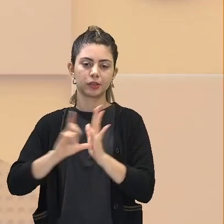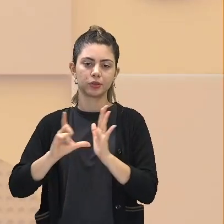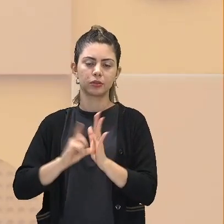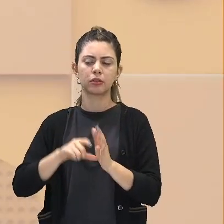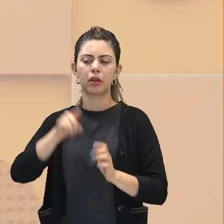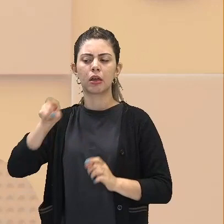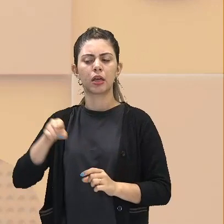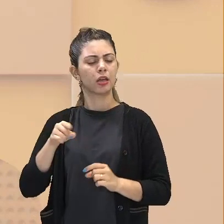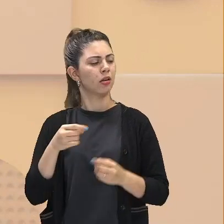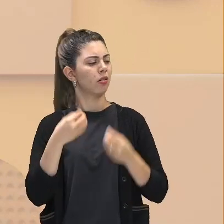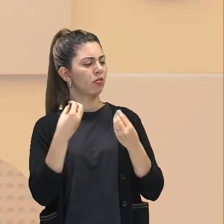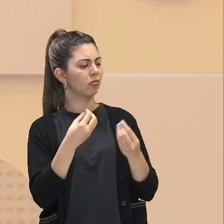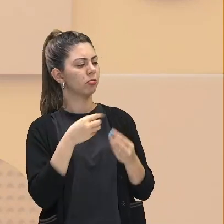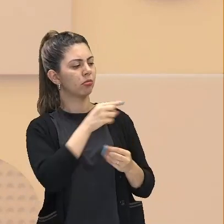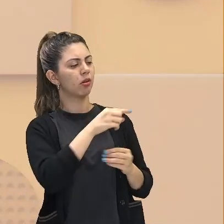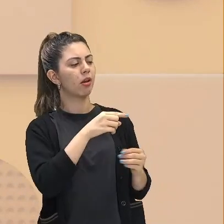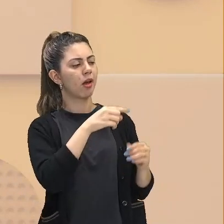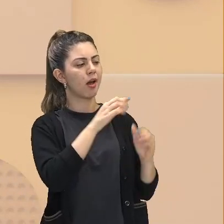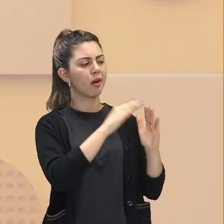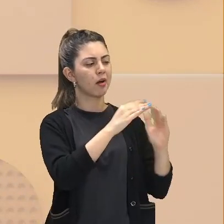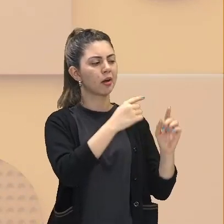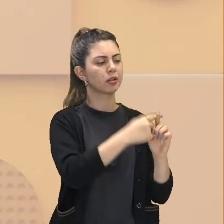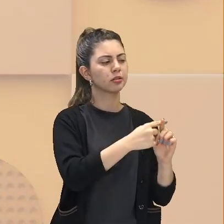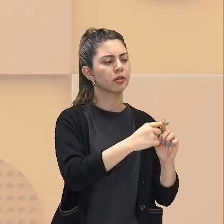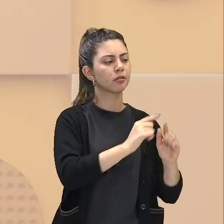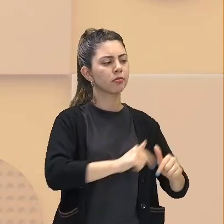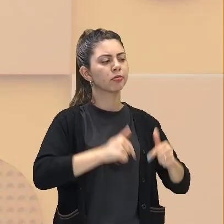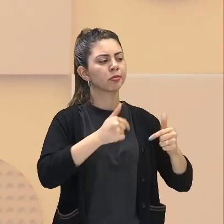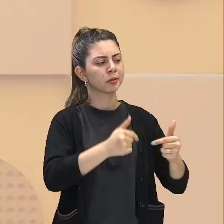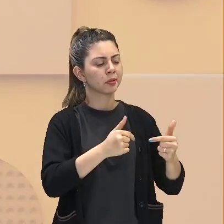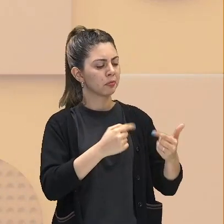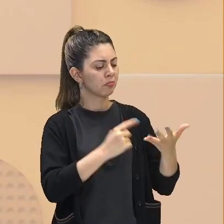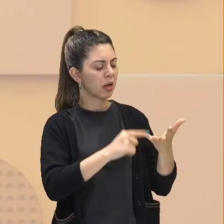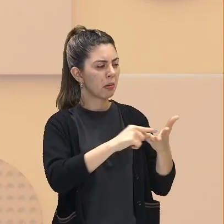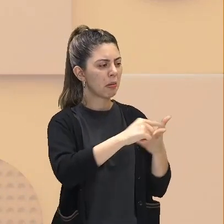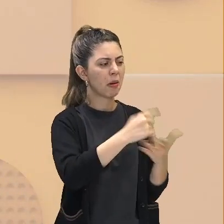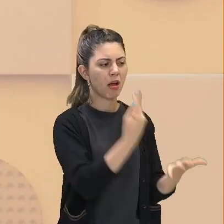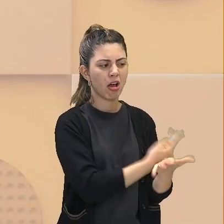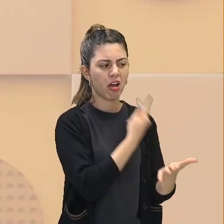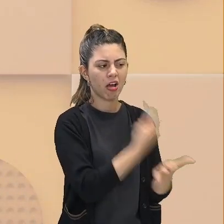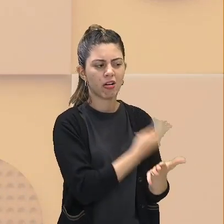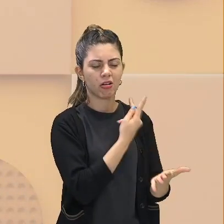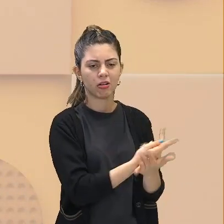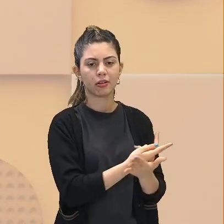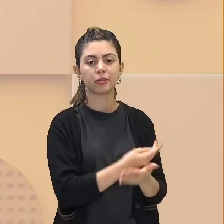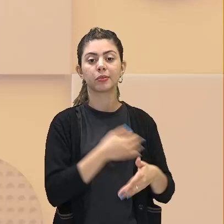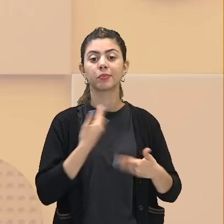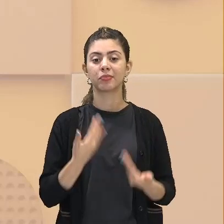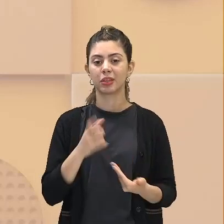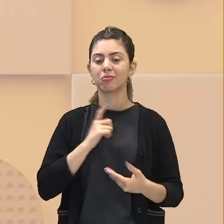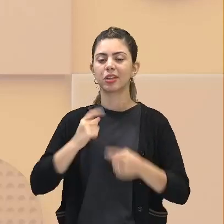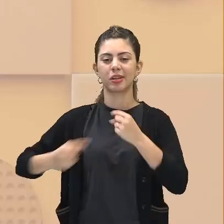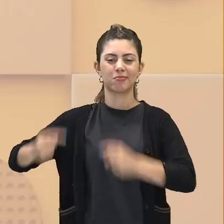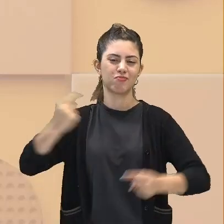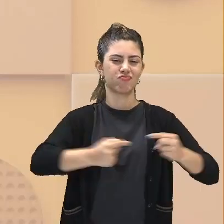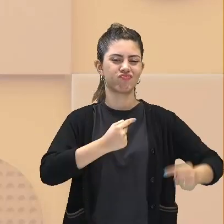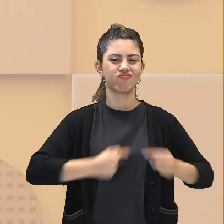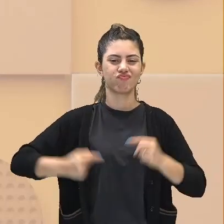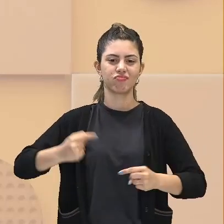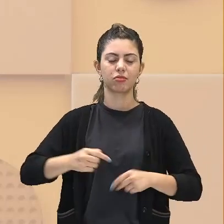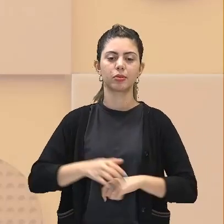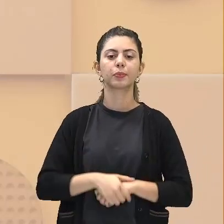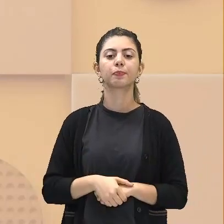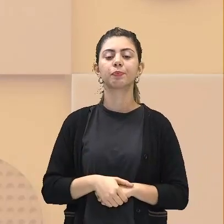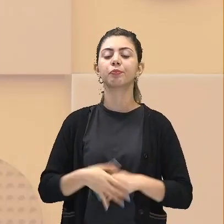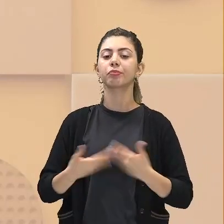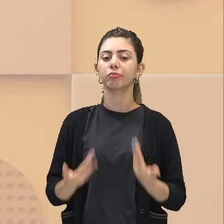igreja em vários âmbitos da sociedade, vão abraçar essas causas. E isso vai levar a conflitos, já